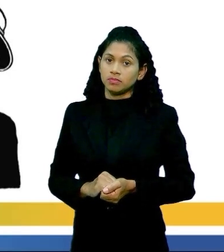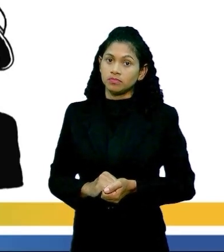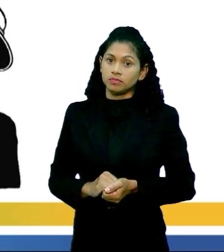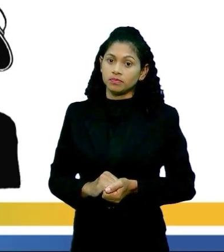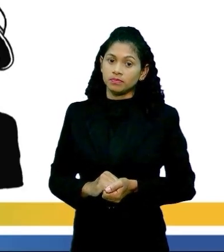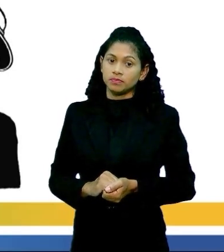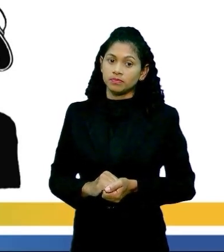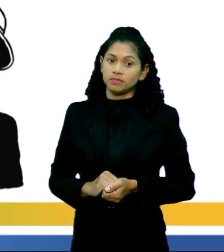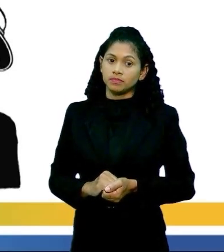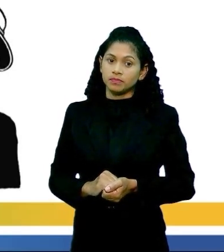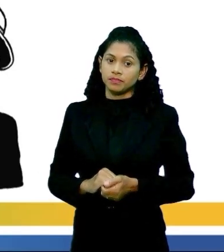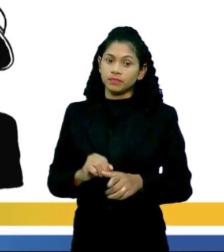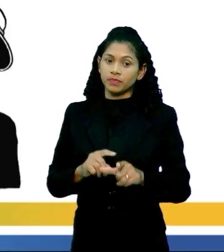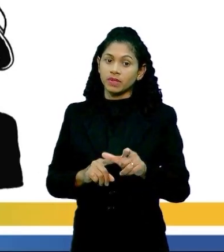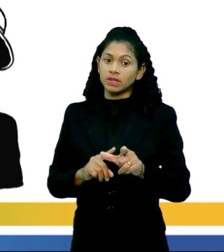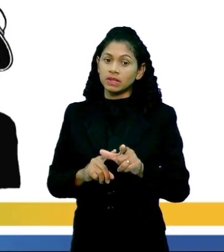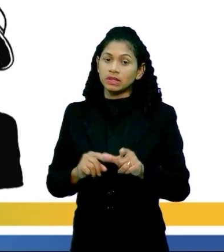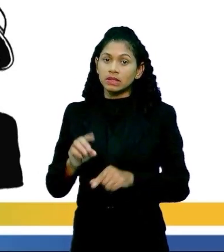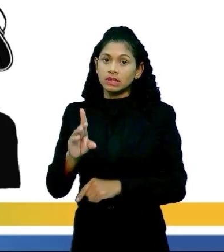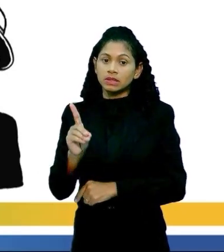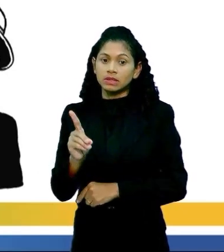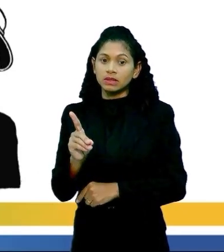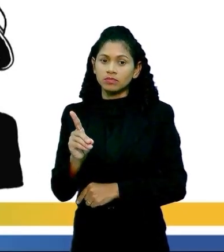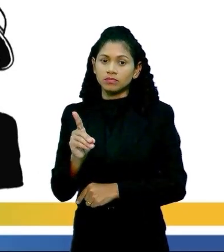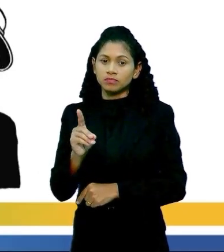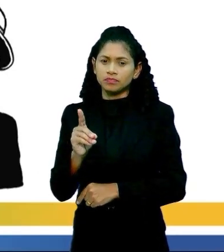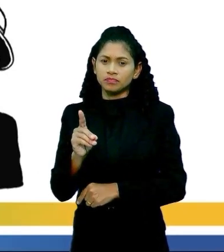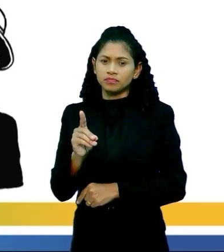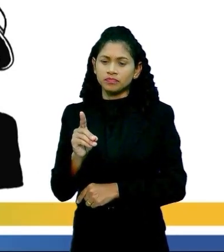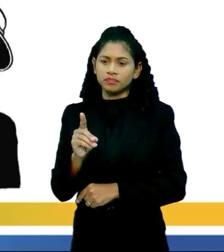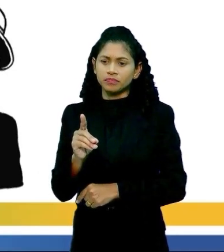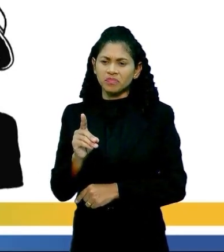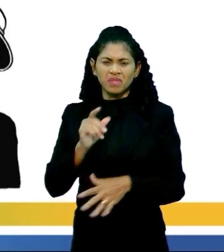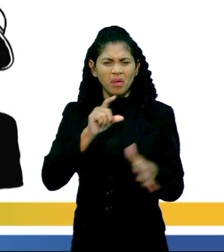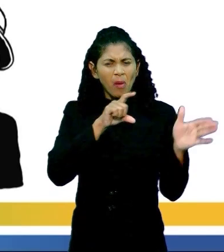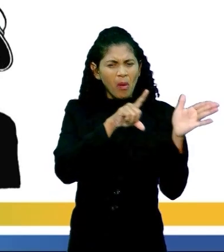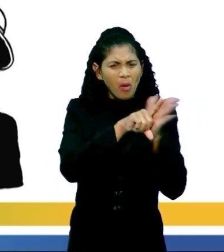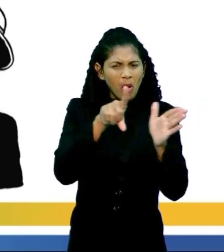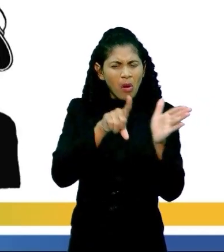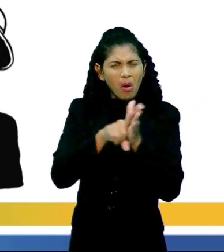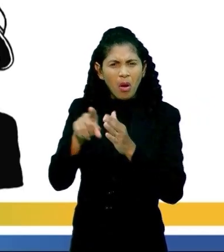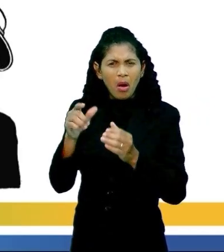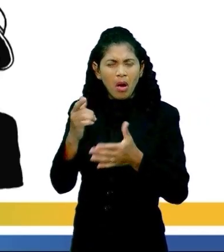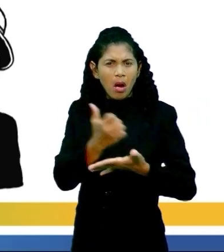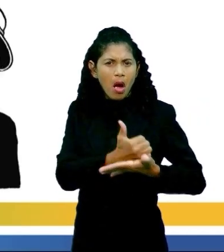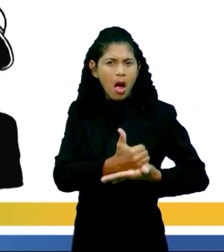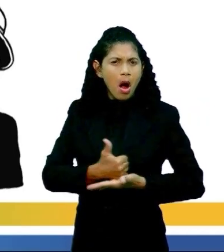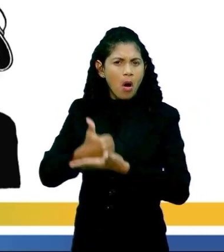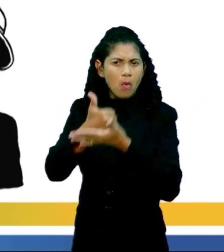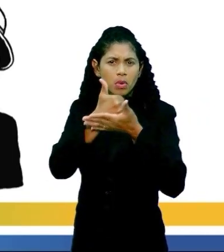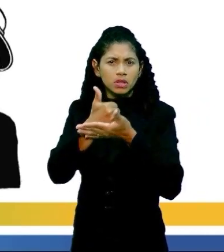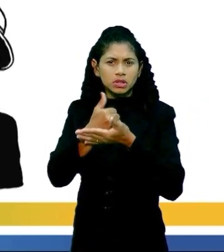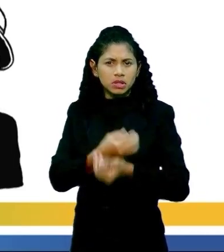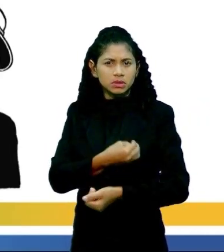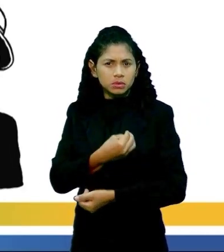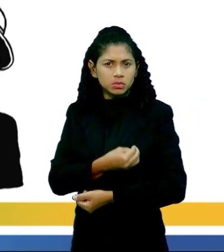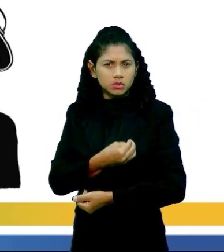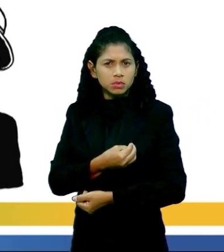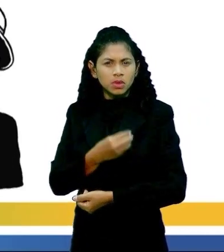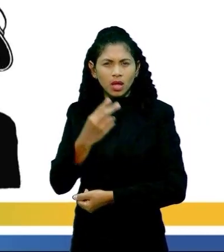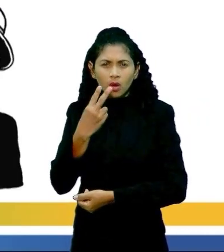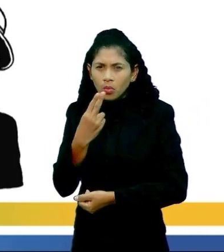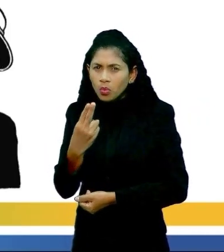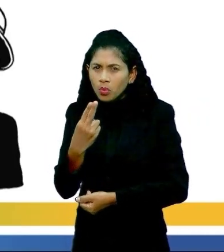analisar os demais. Questionar a qualidade de vida do fumante? Não houve nenhum questionamento aqui sobre a qualidade de vida do fumante,